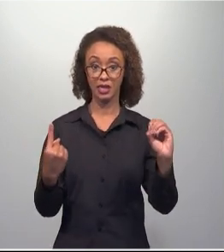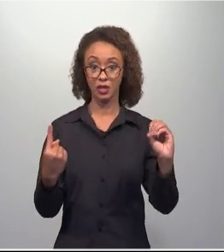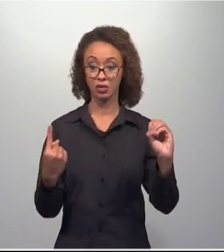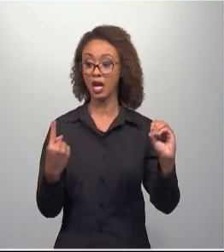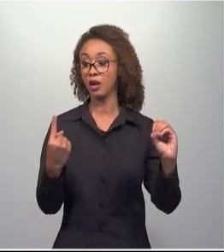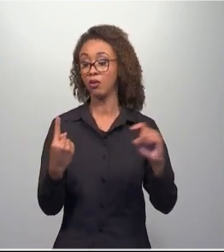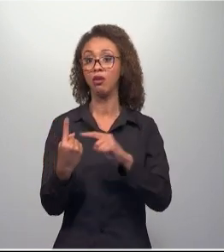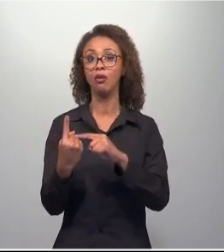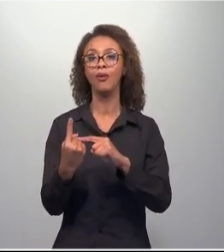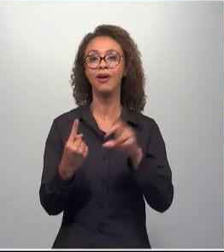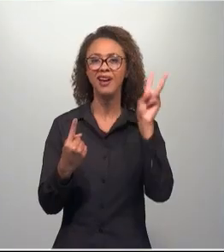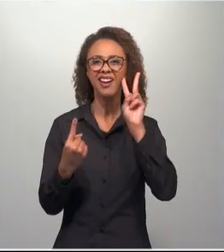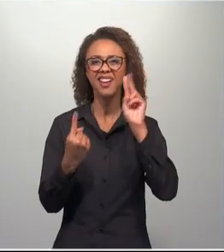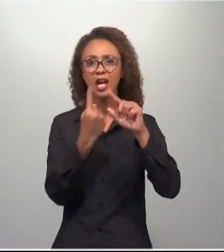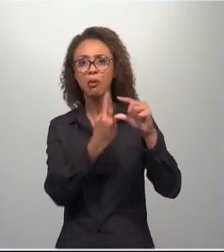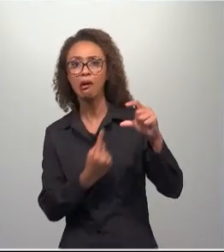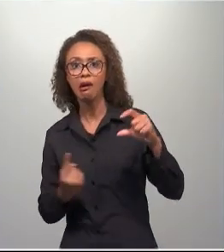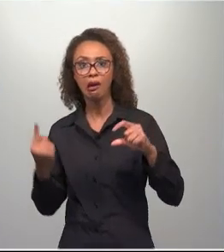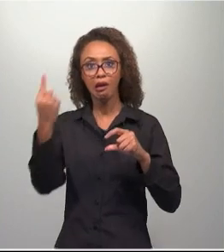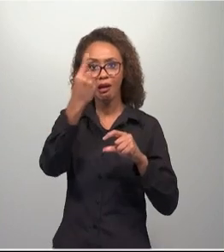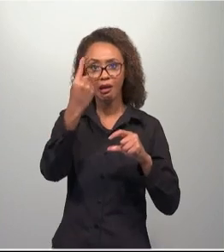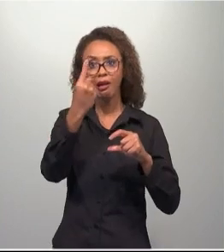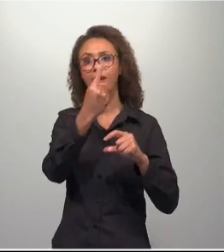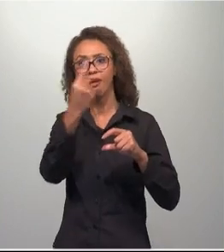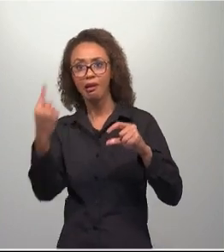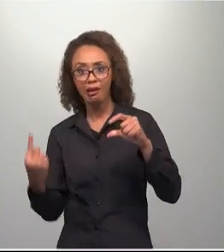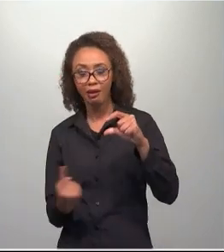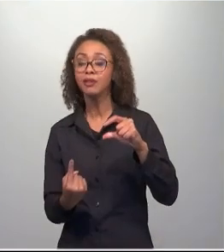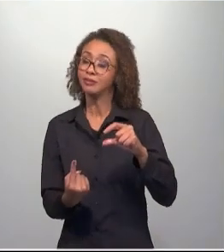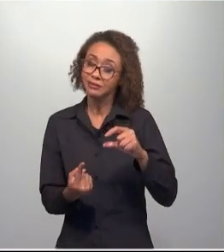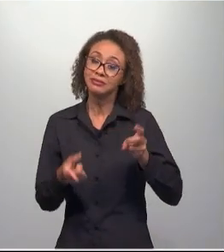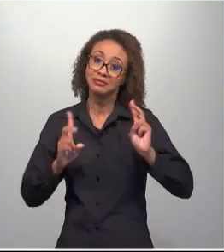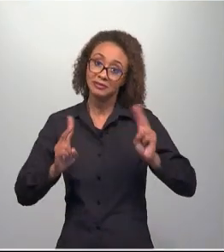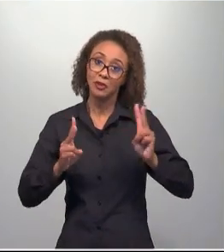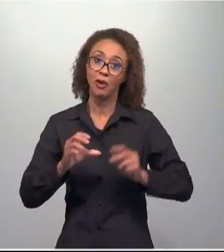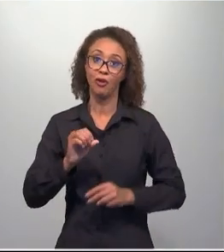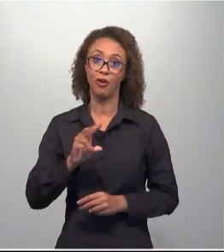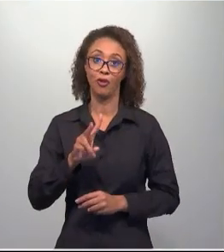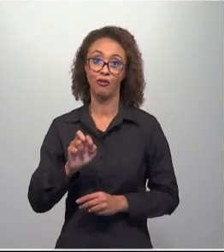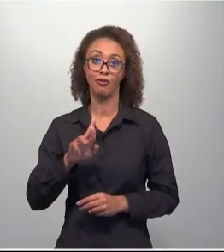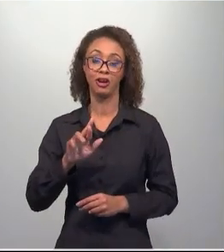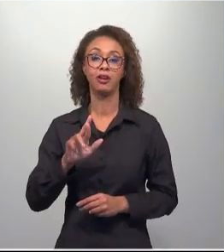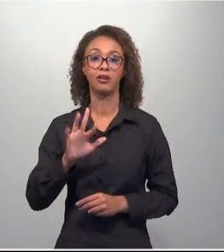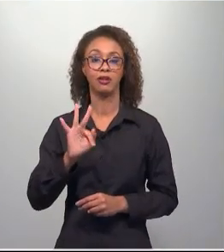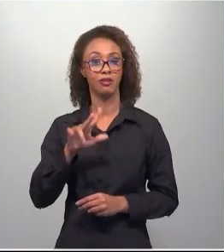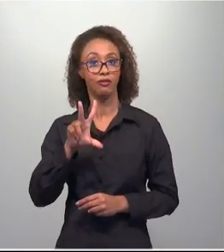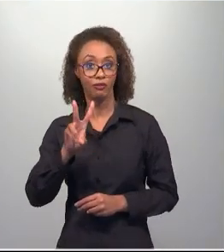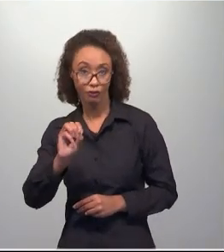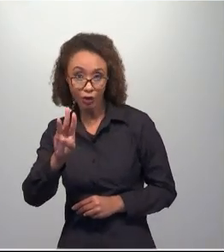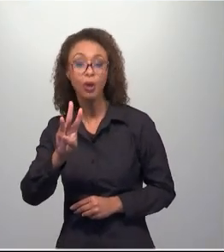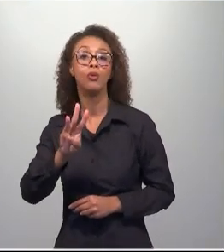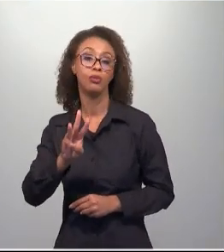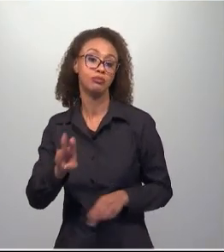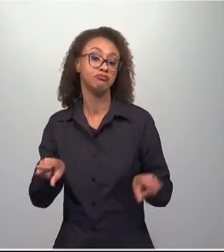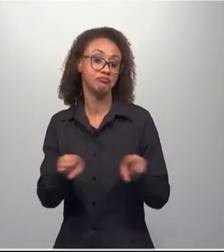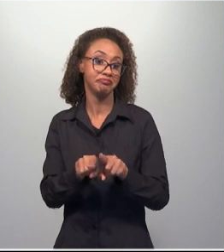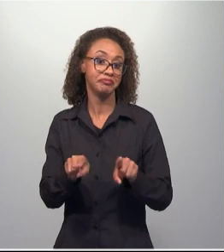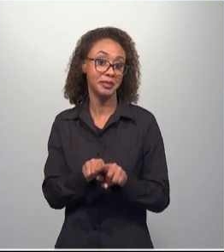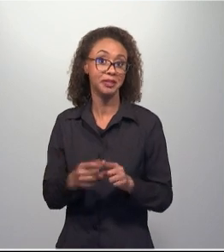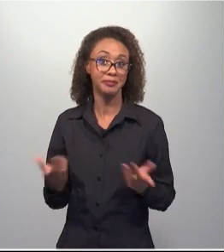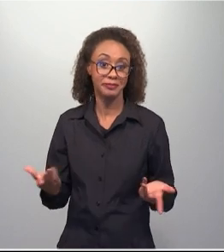se ele não ocorreu só 10 e aí eu tenho o meu resultado 011 00